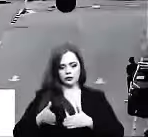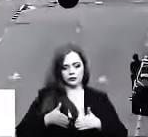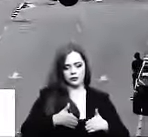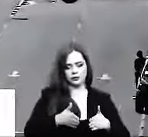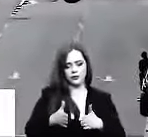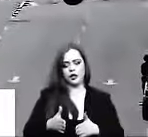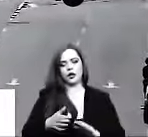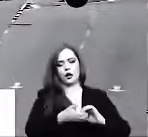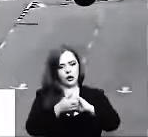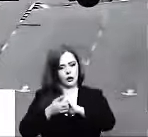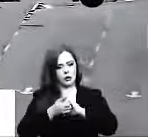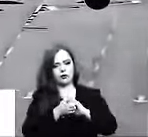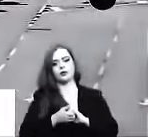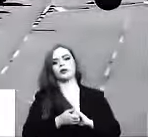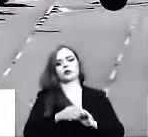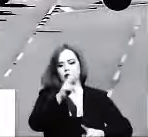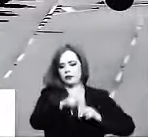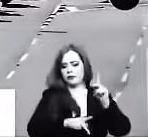correta da maneira como foi feita.